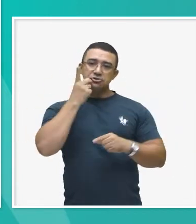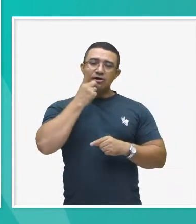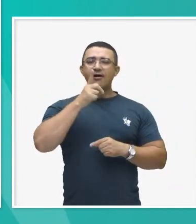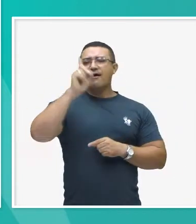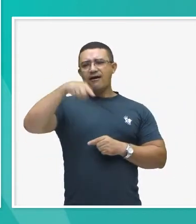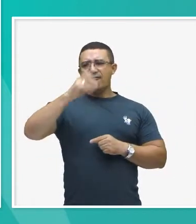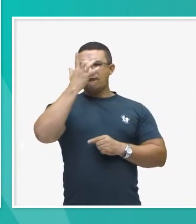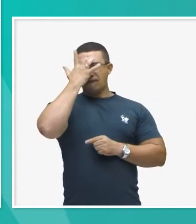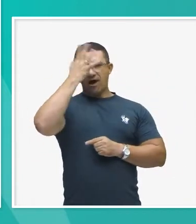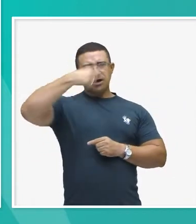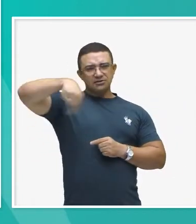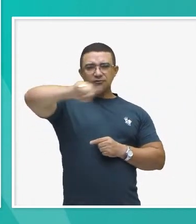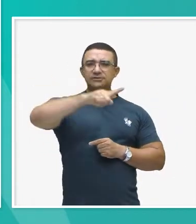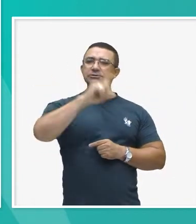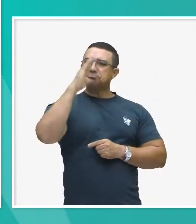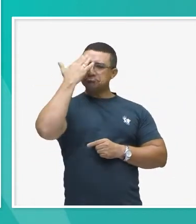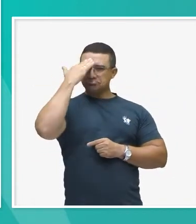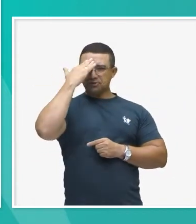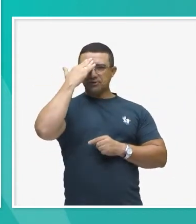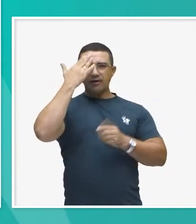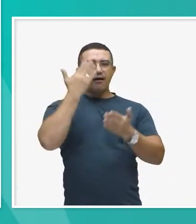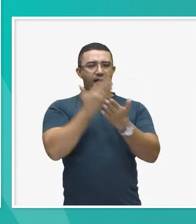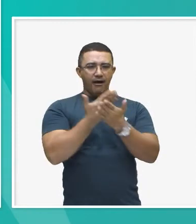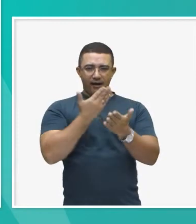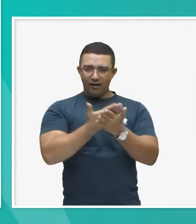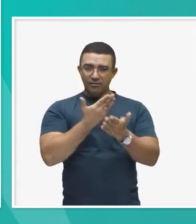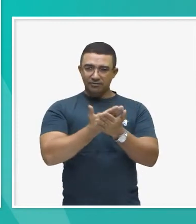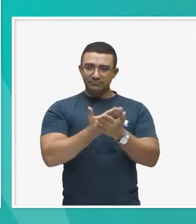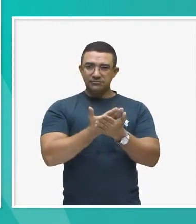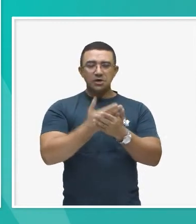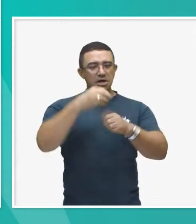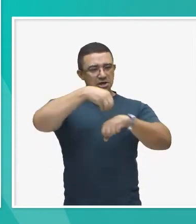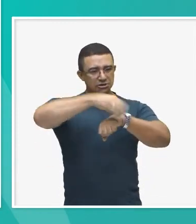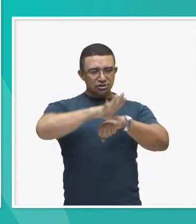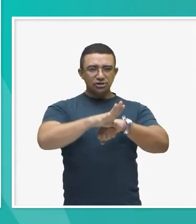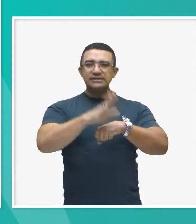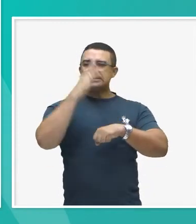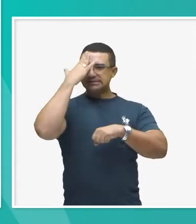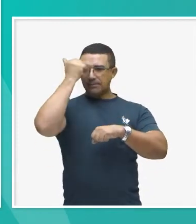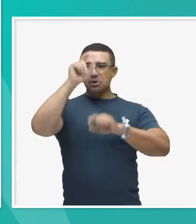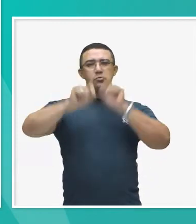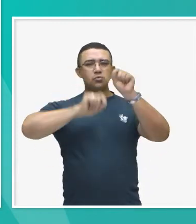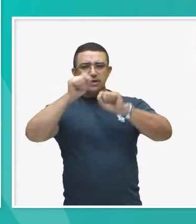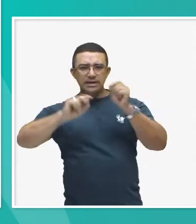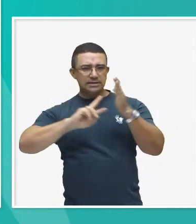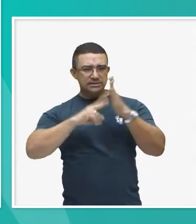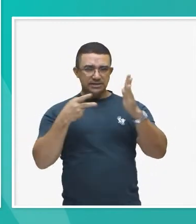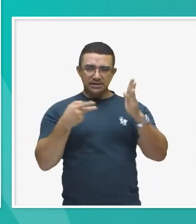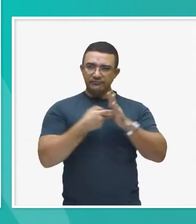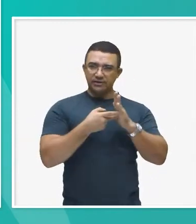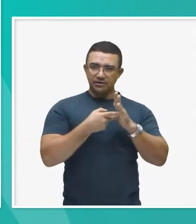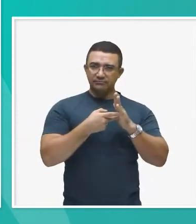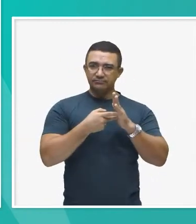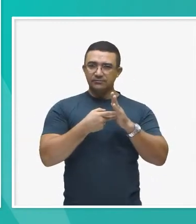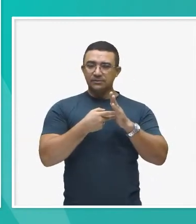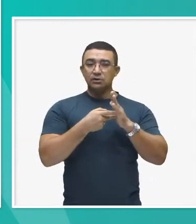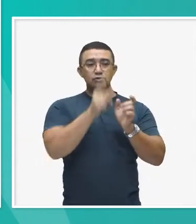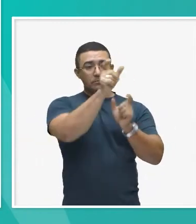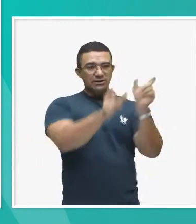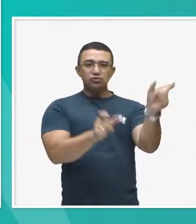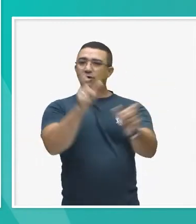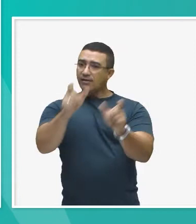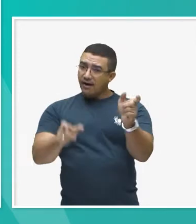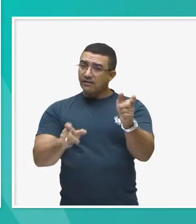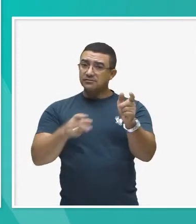então, com essas dicas aí que vai aparecendo na aula, vocês adivinharem o que seria que a Dani, aliás, os personagens ali